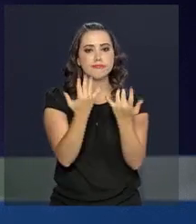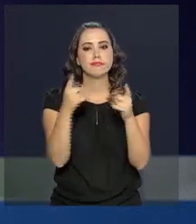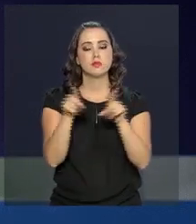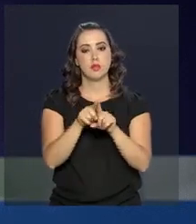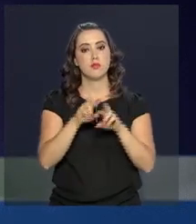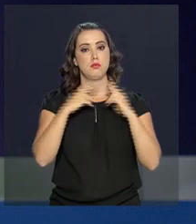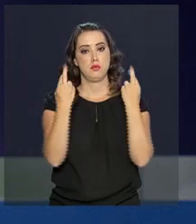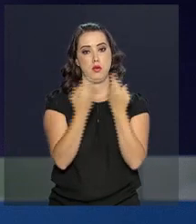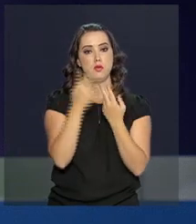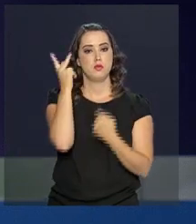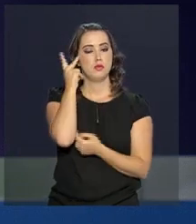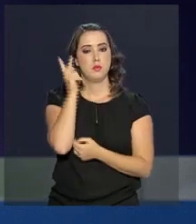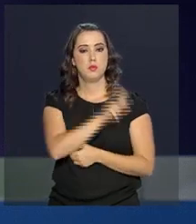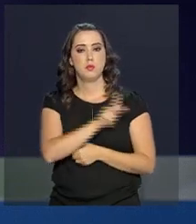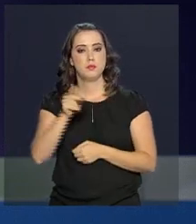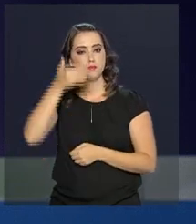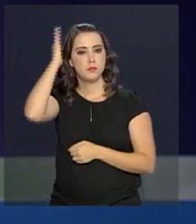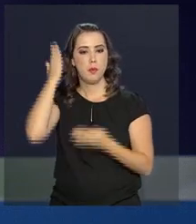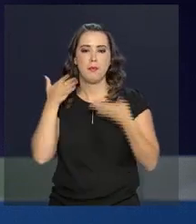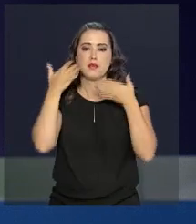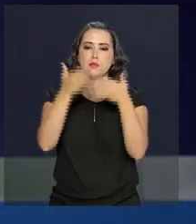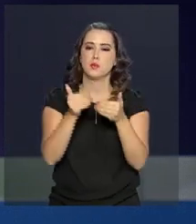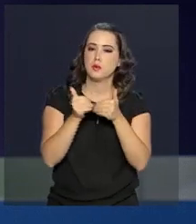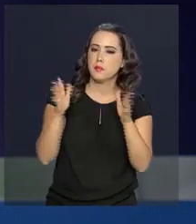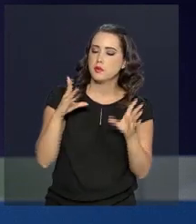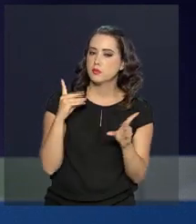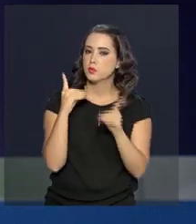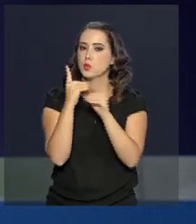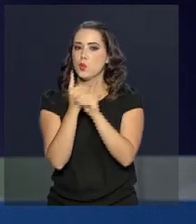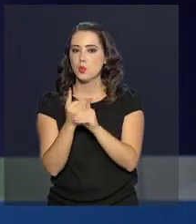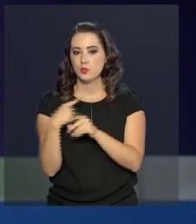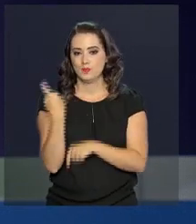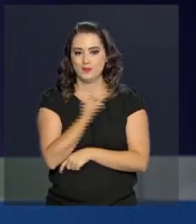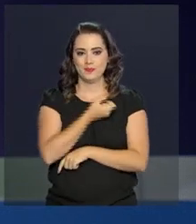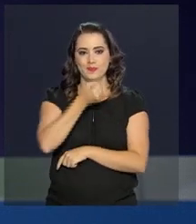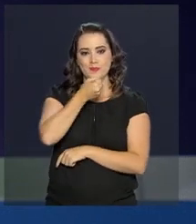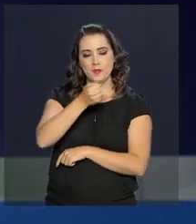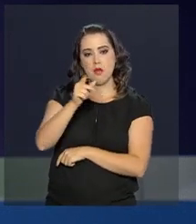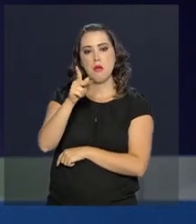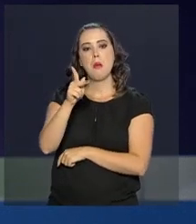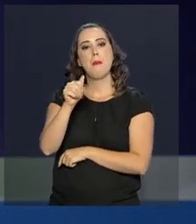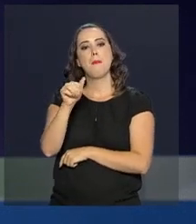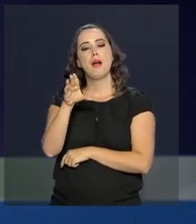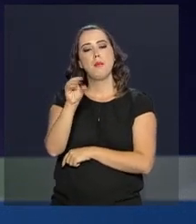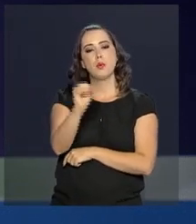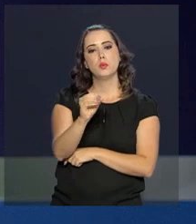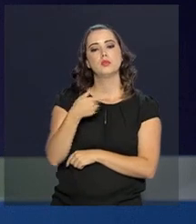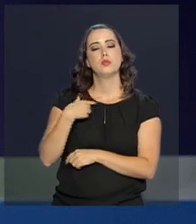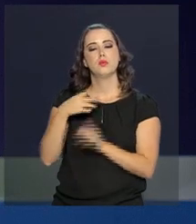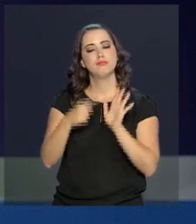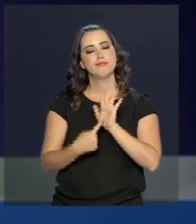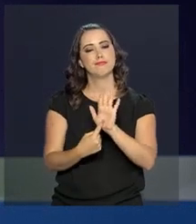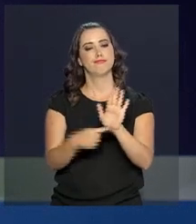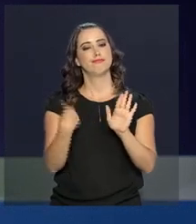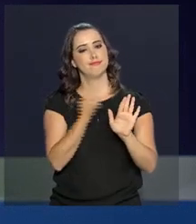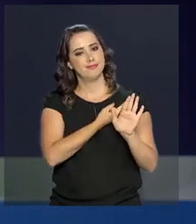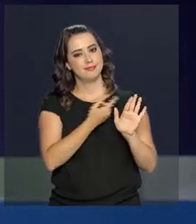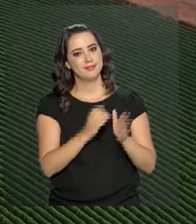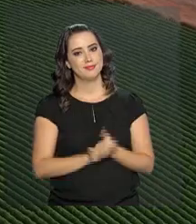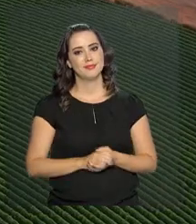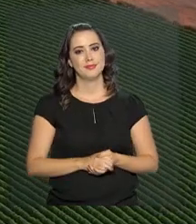Paulo. O presidente Michel Temer participou da abertura do encontro e o nosso repórter Pablo Mundim mostra para a gente.